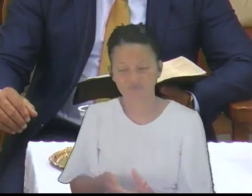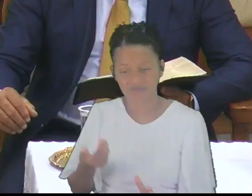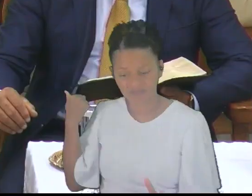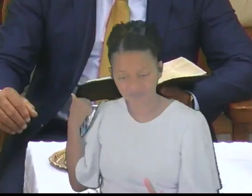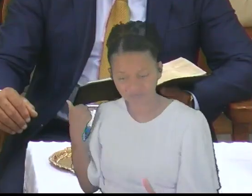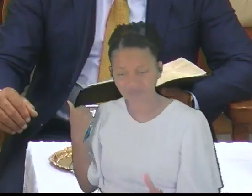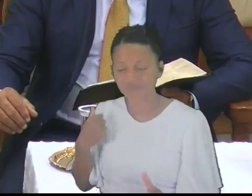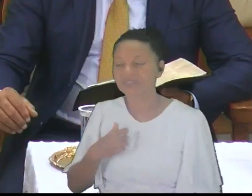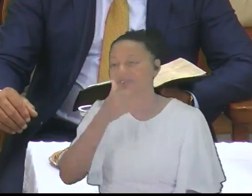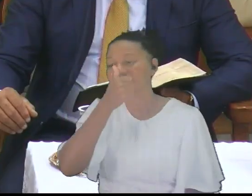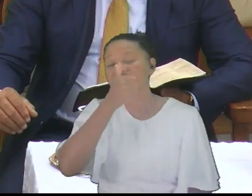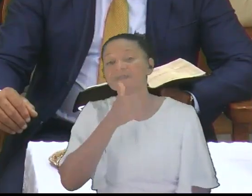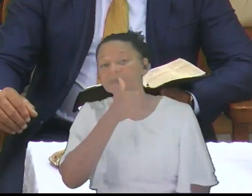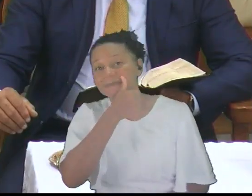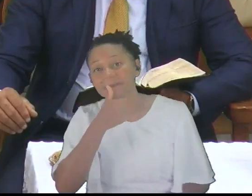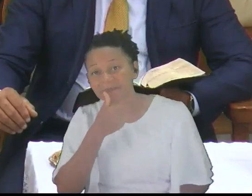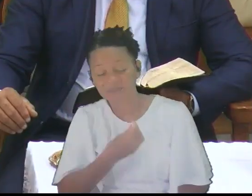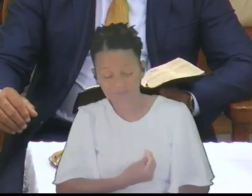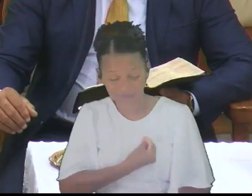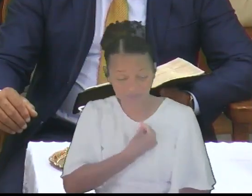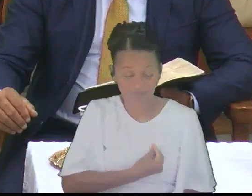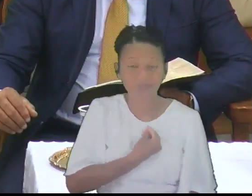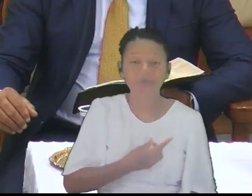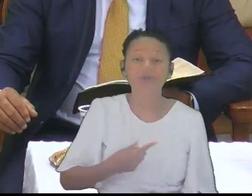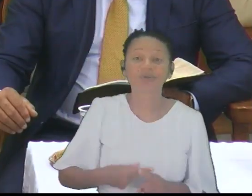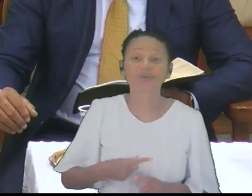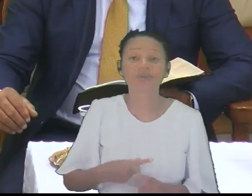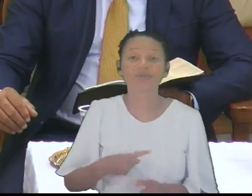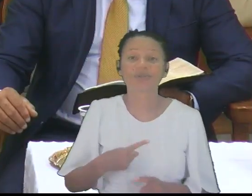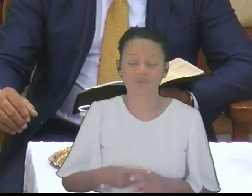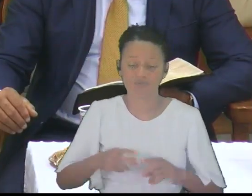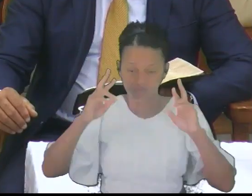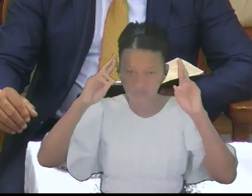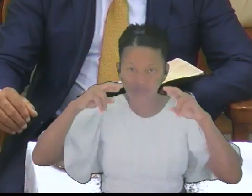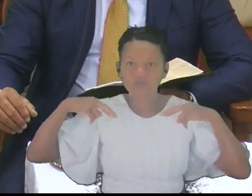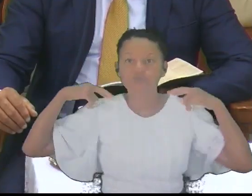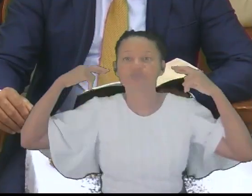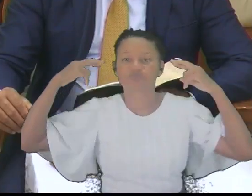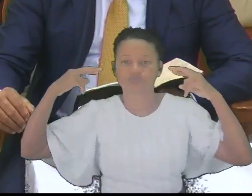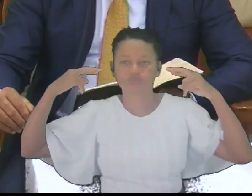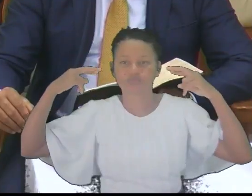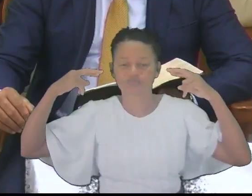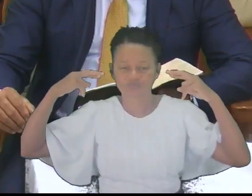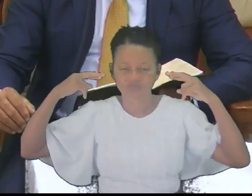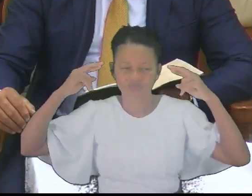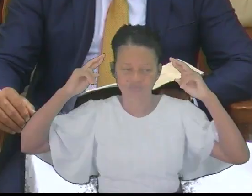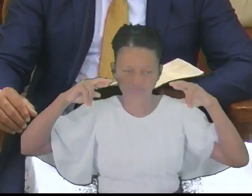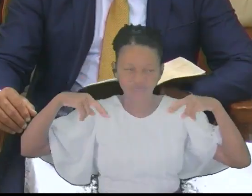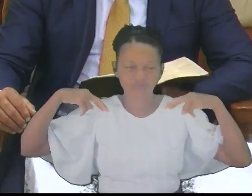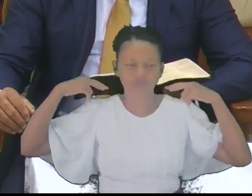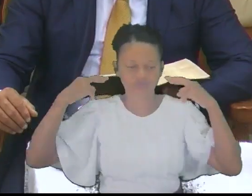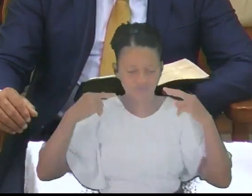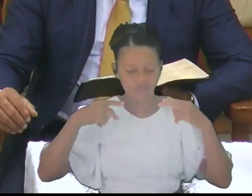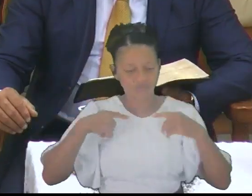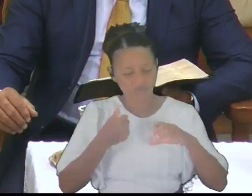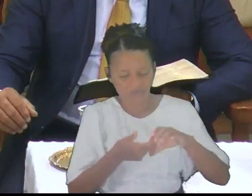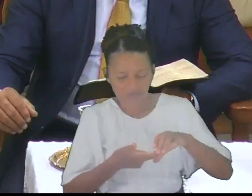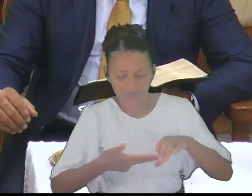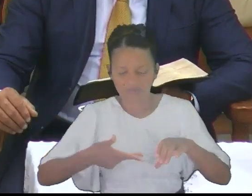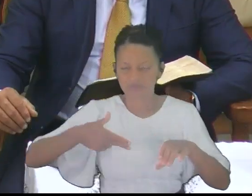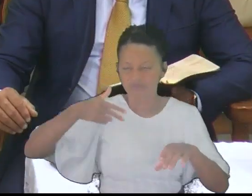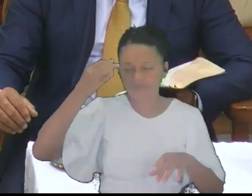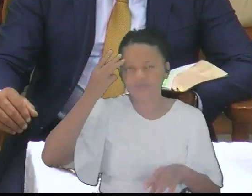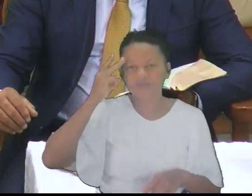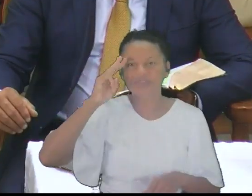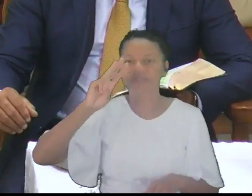que eram os sacrifícios. E vivo por quê? Porque o cordeiro morreu, mas ao terceiro dia o que, irmãos? Ressuscitou.